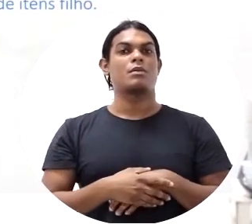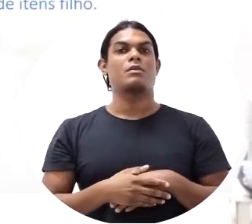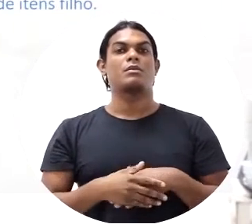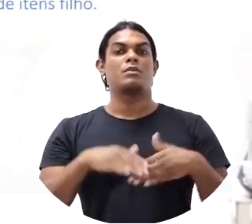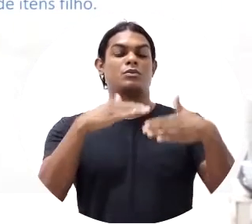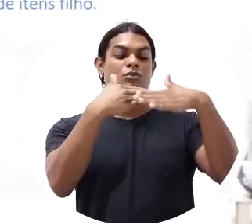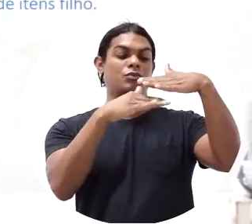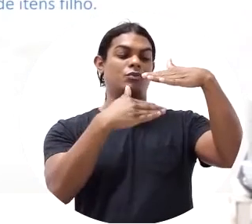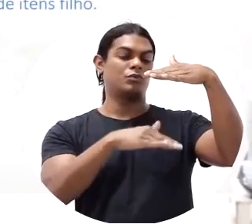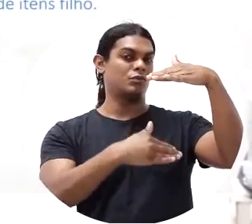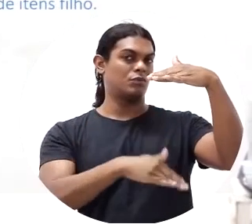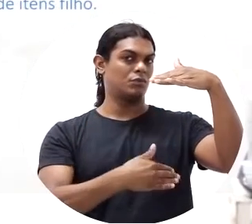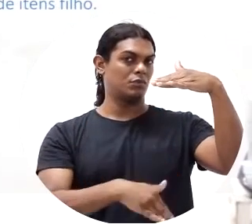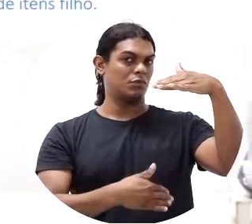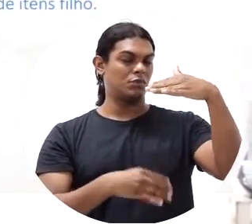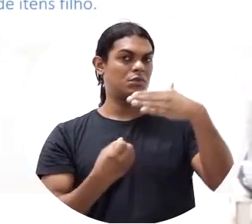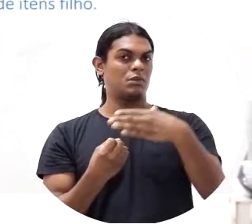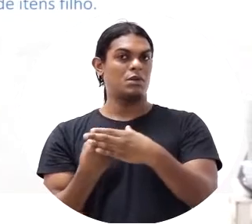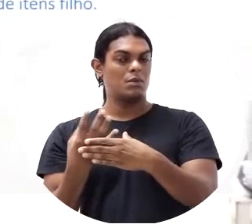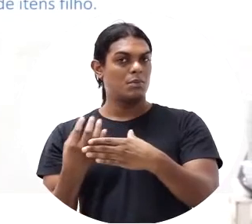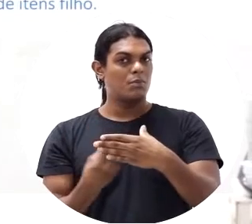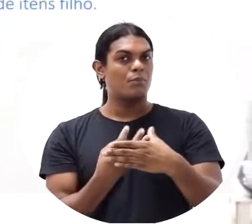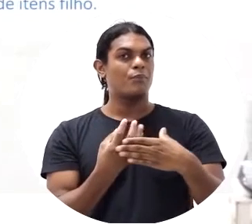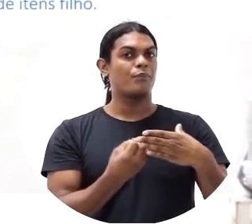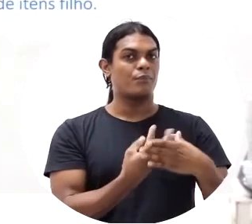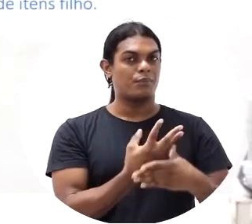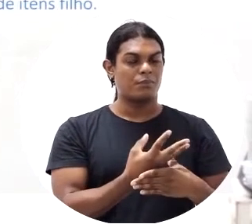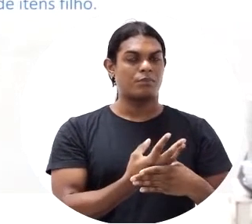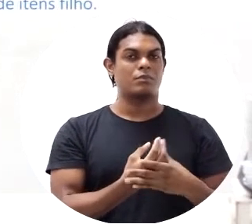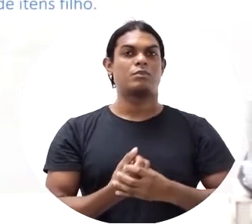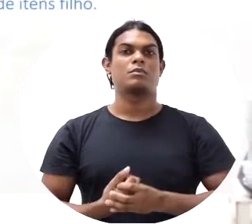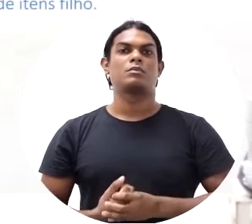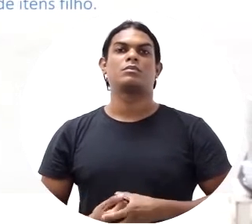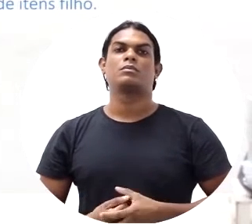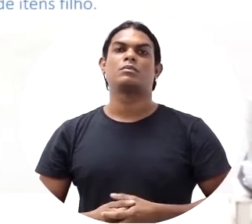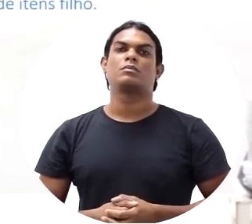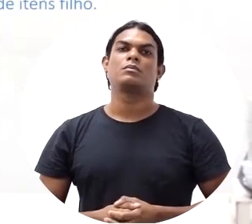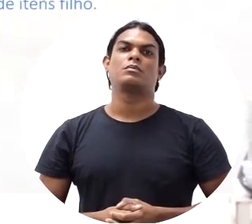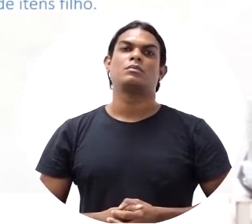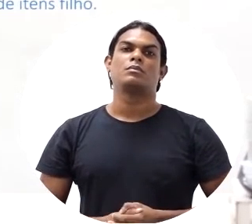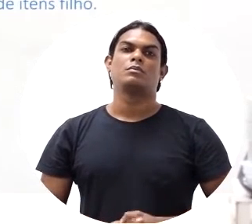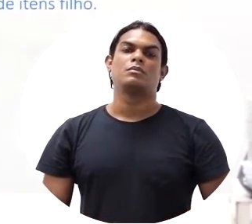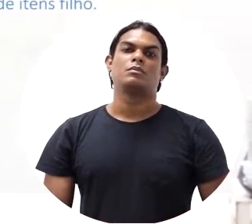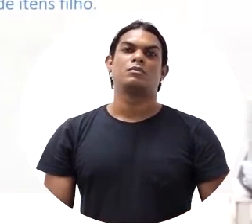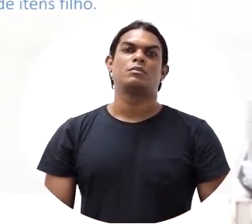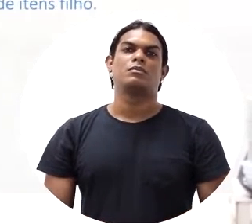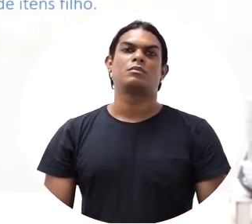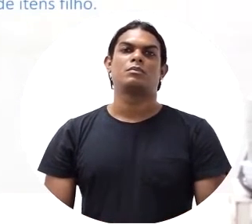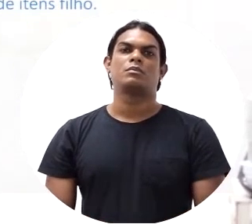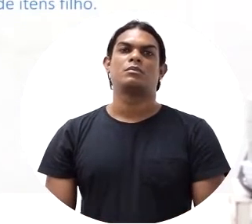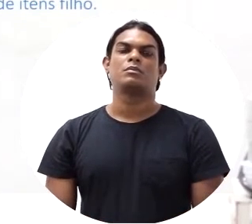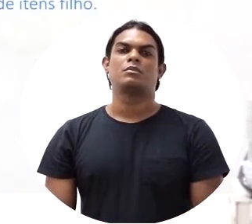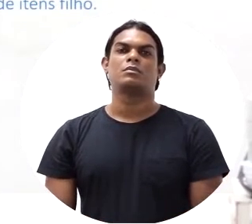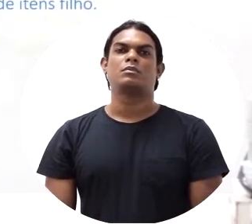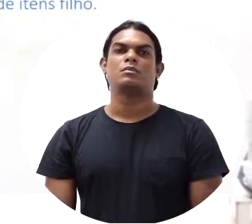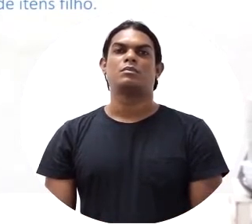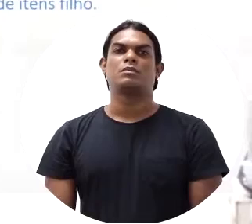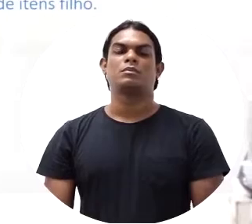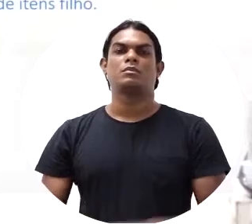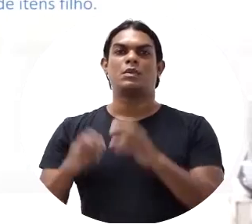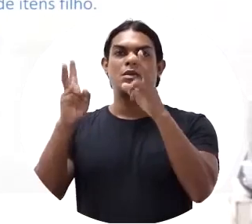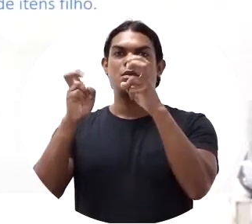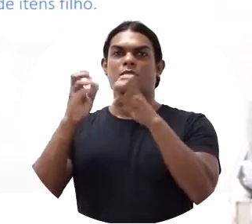dos componentes dos itens a serem produzidos. Os itens que são produtos acabados são considerados itens pai.